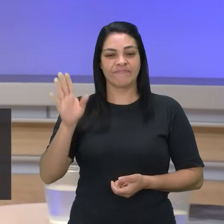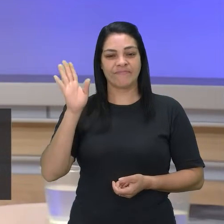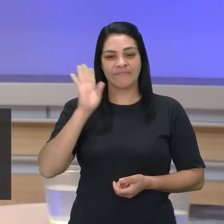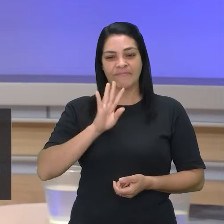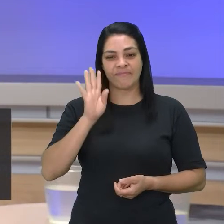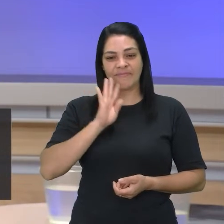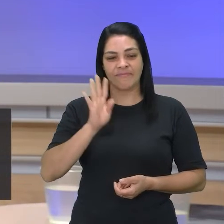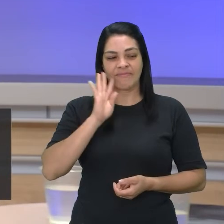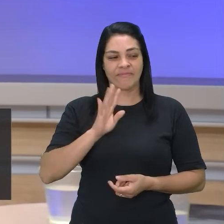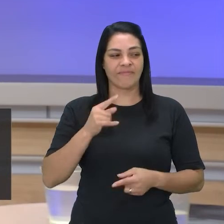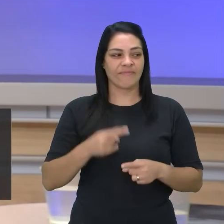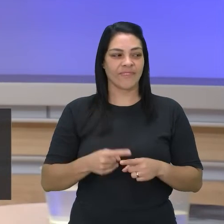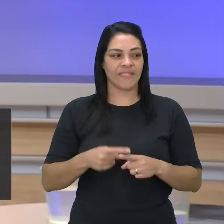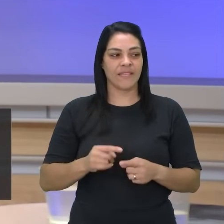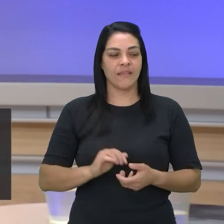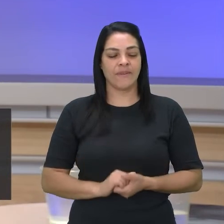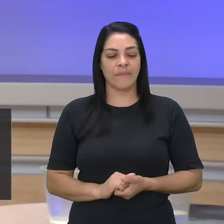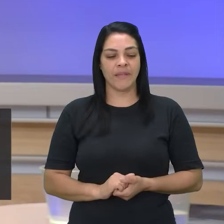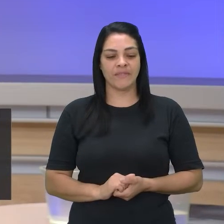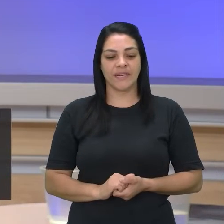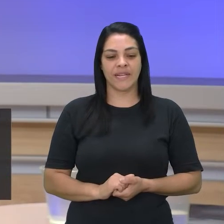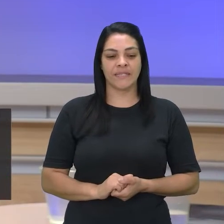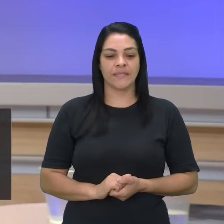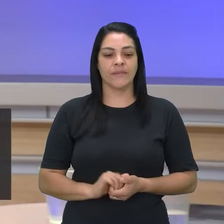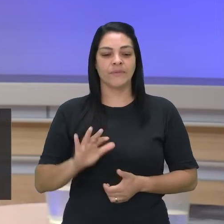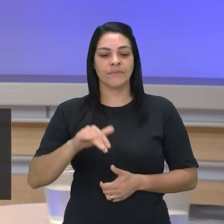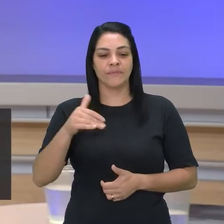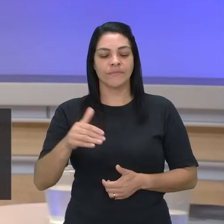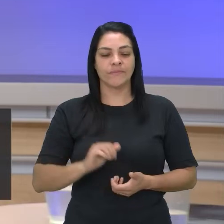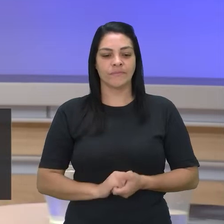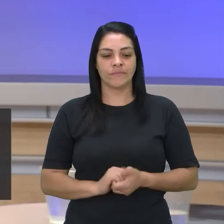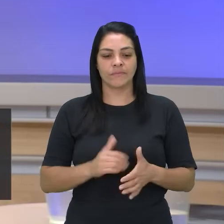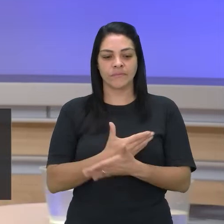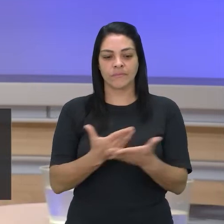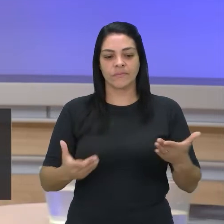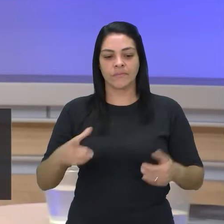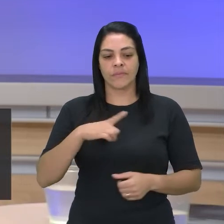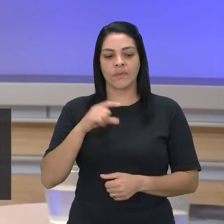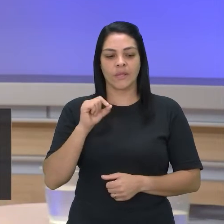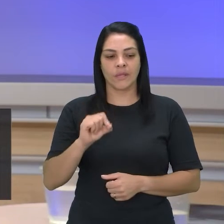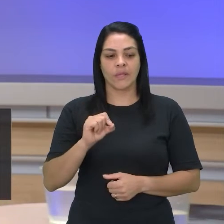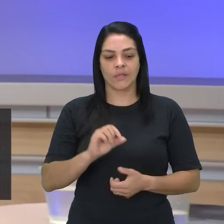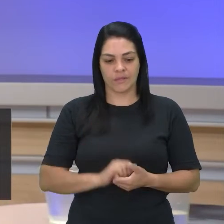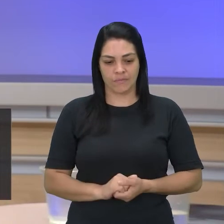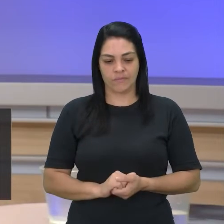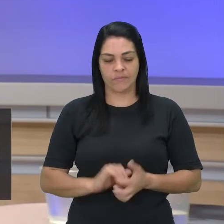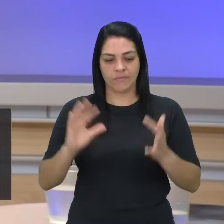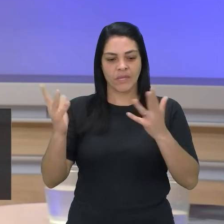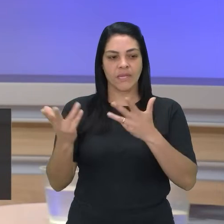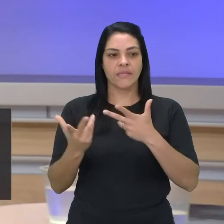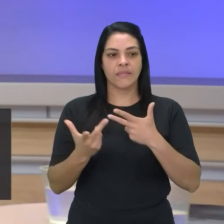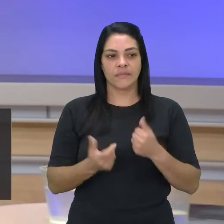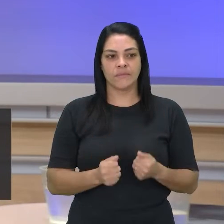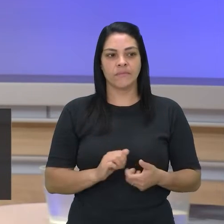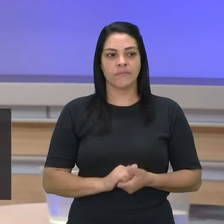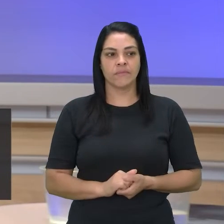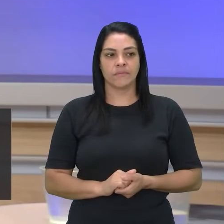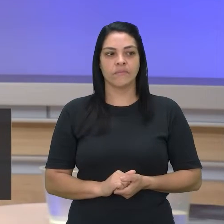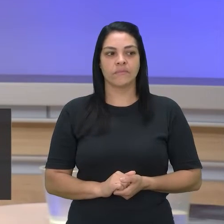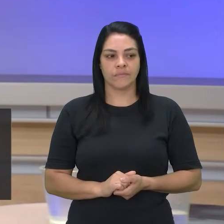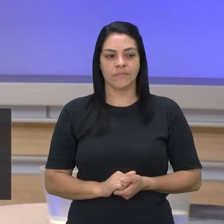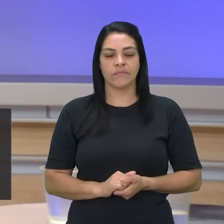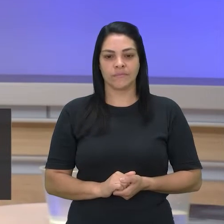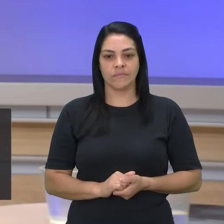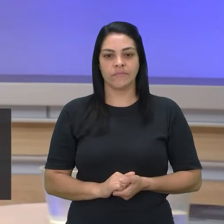Porque é isso, olha, Terezinha, quando também a gente recebe essa turma, né,